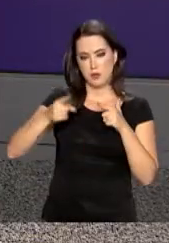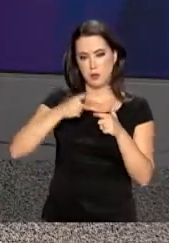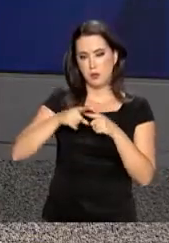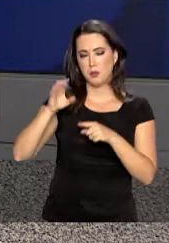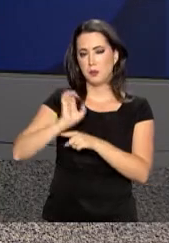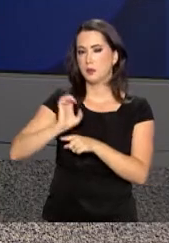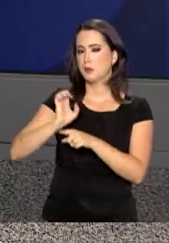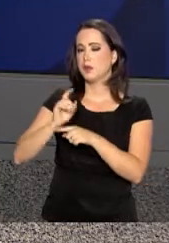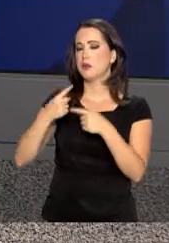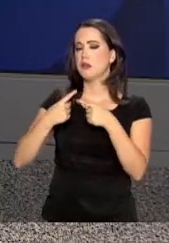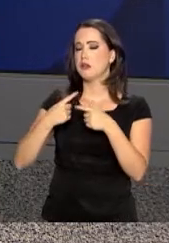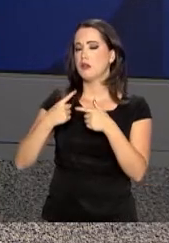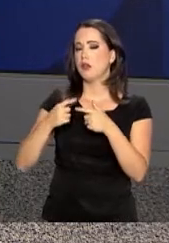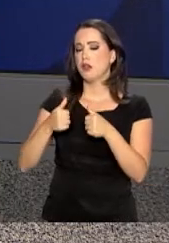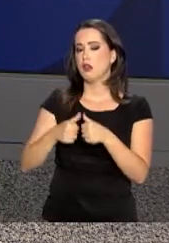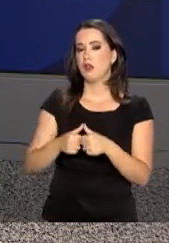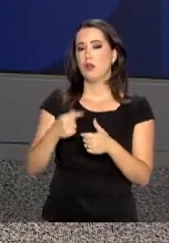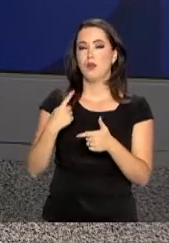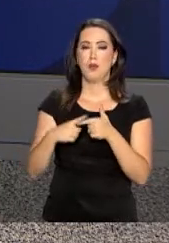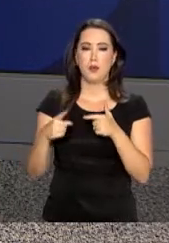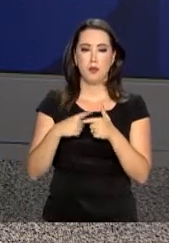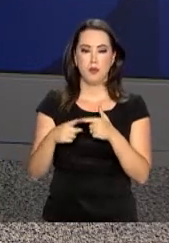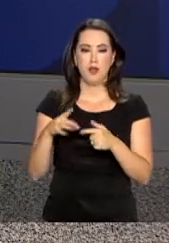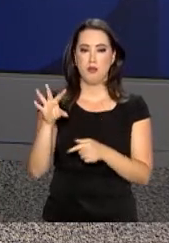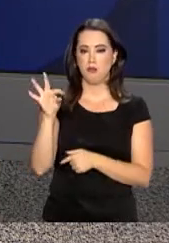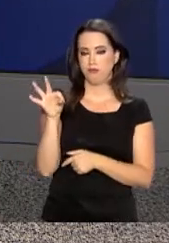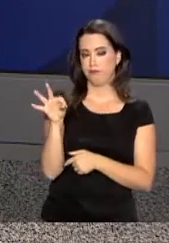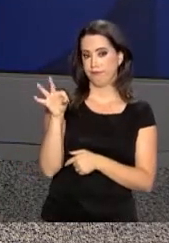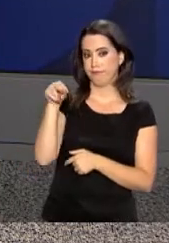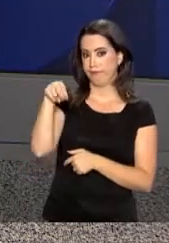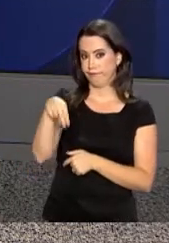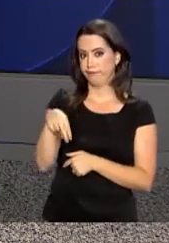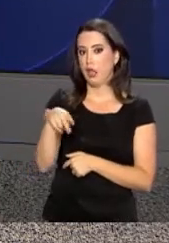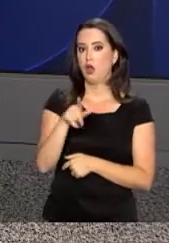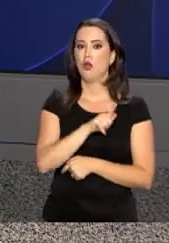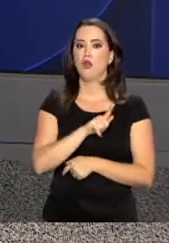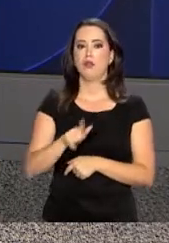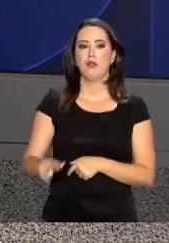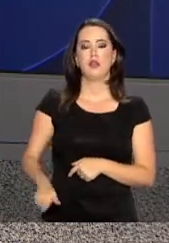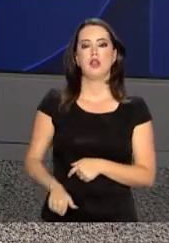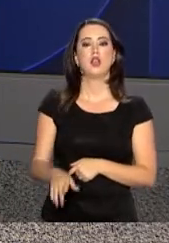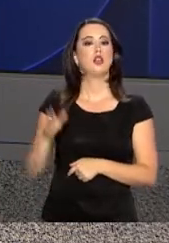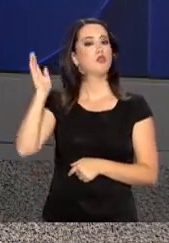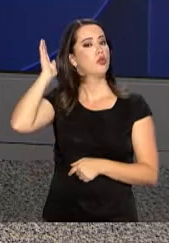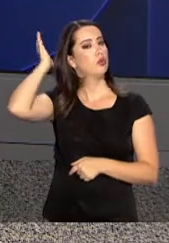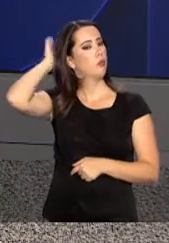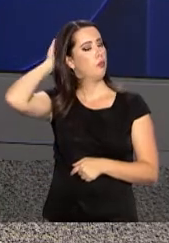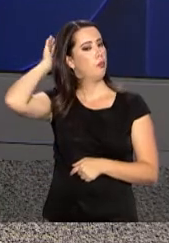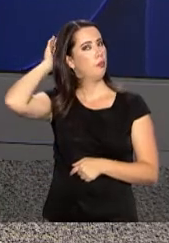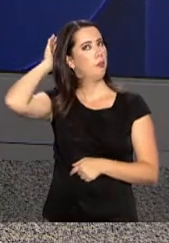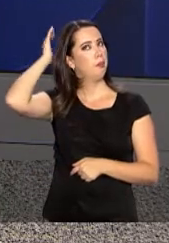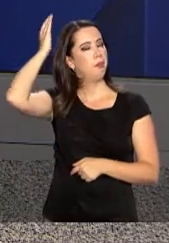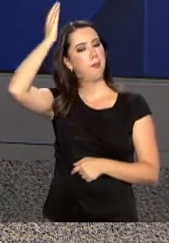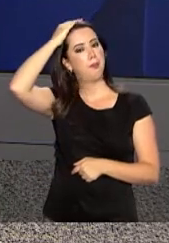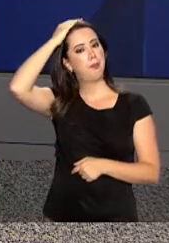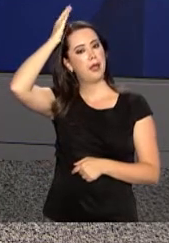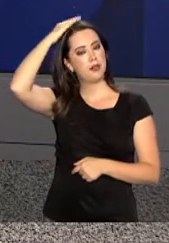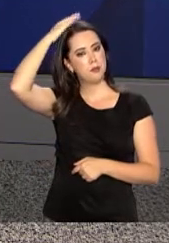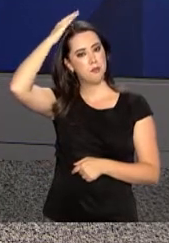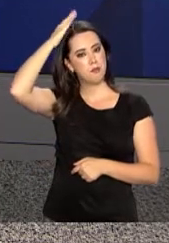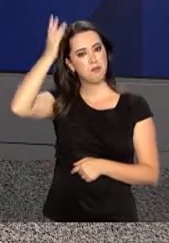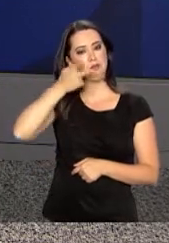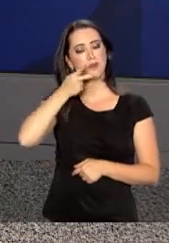está a situação deles com o Tesouro Nacional. O governador eleito pelo Paraná afirmou a necessidade de